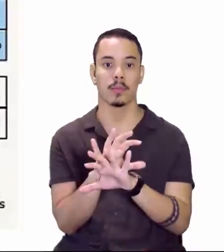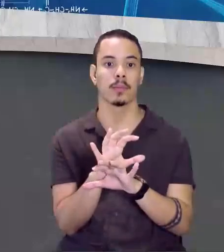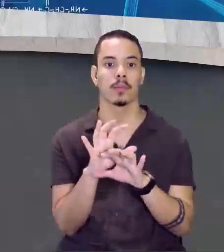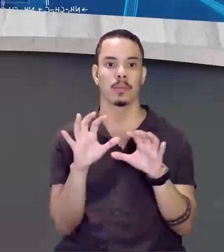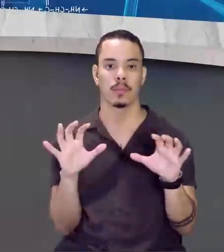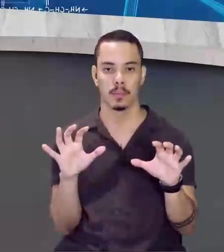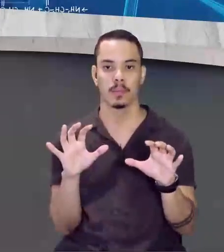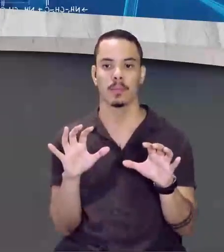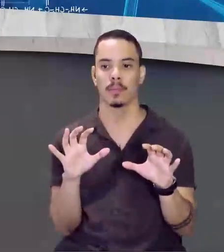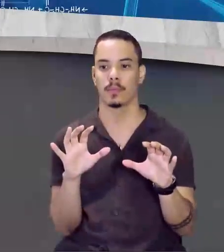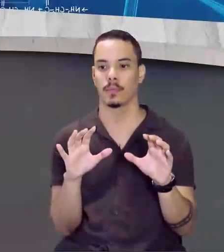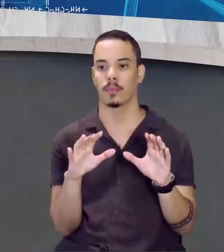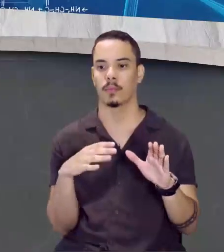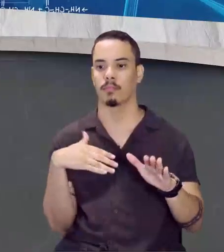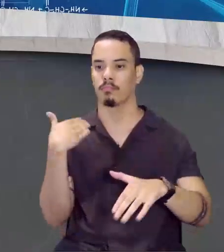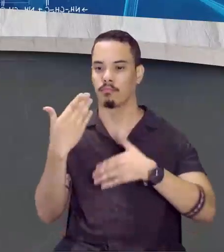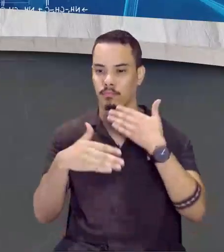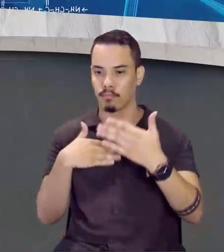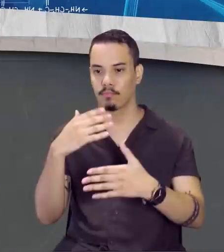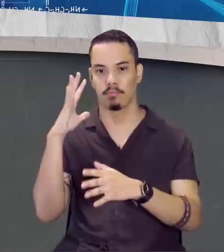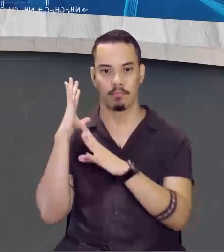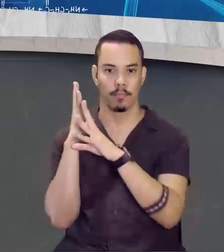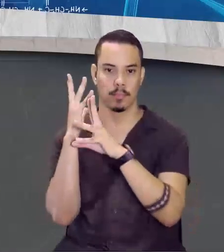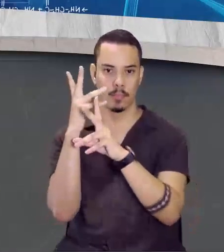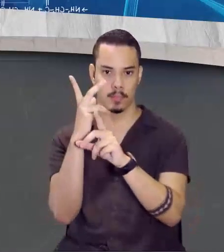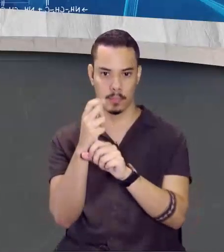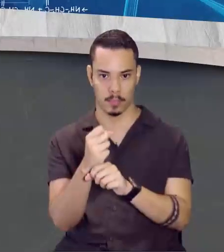aluno, diante dessa revisão,